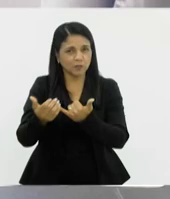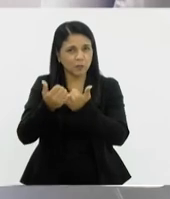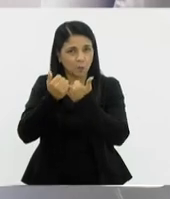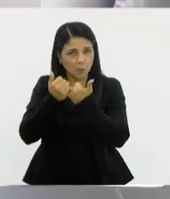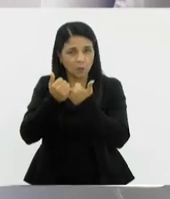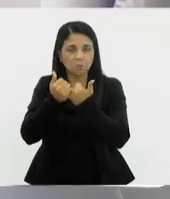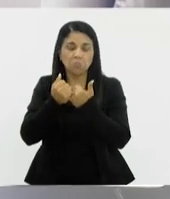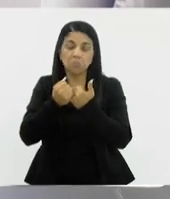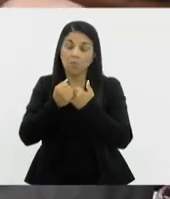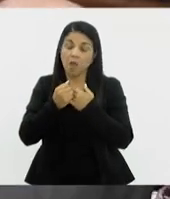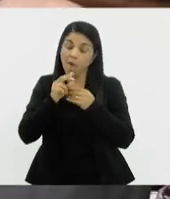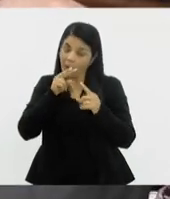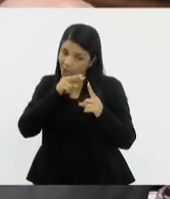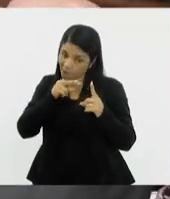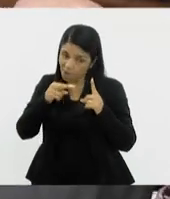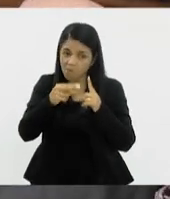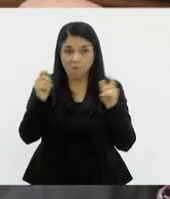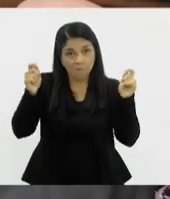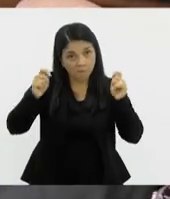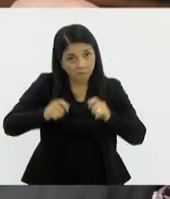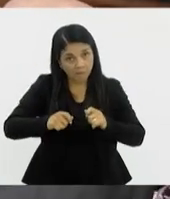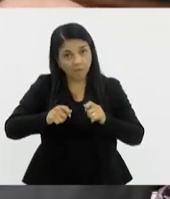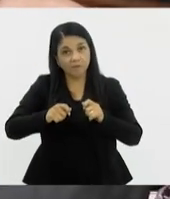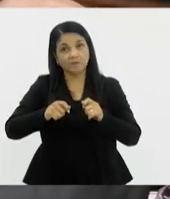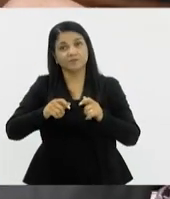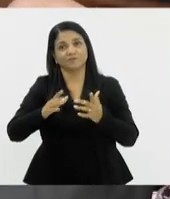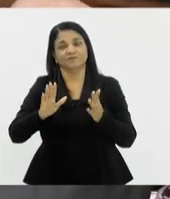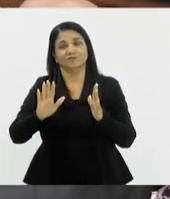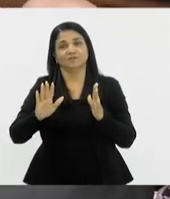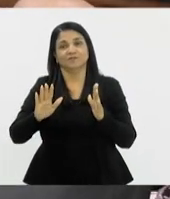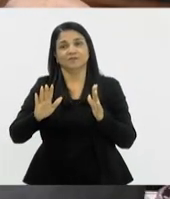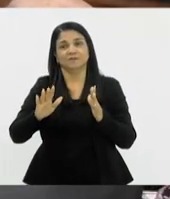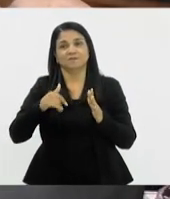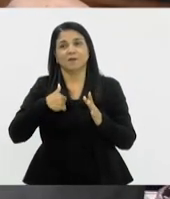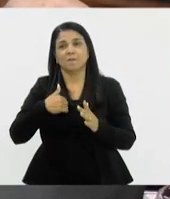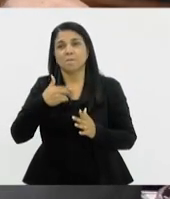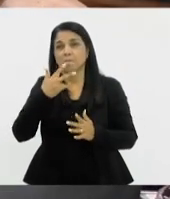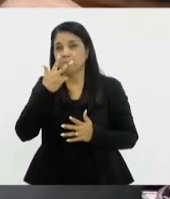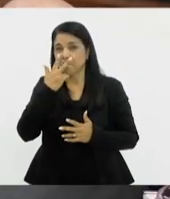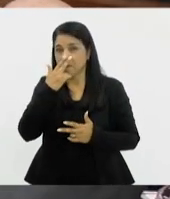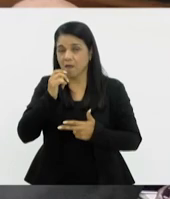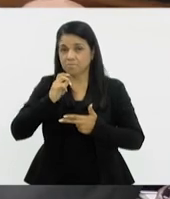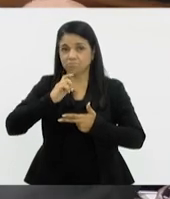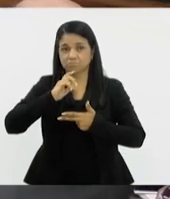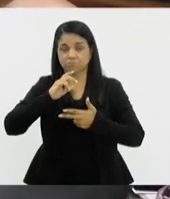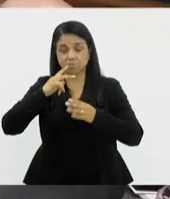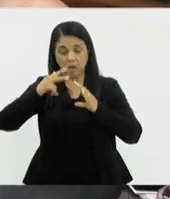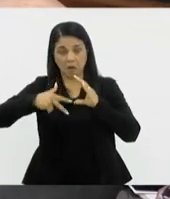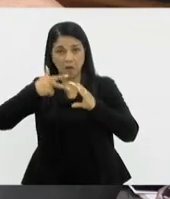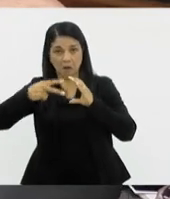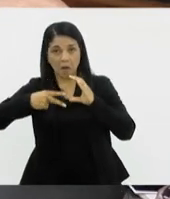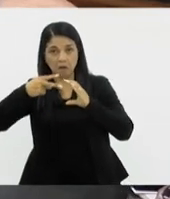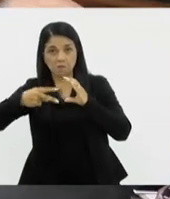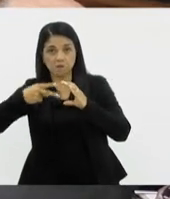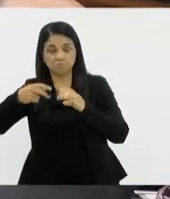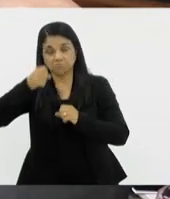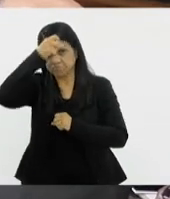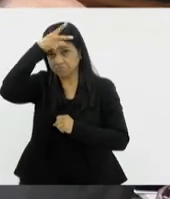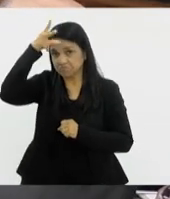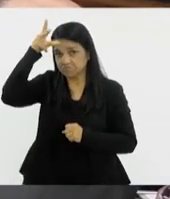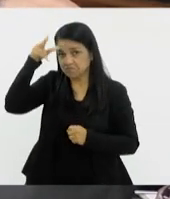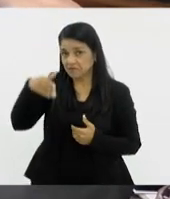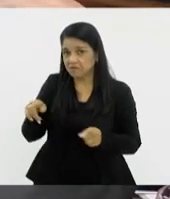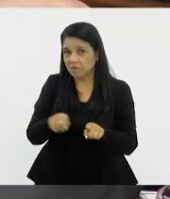essa ótica, mas que visivelmente está subtraindo o poder da Câmara de Vereadores do prefeito, tá,